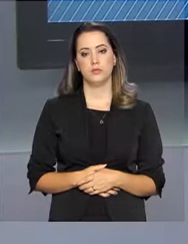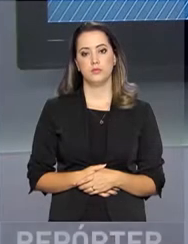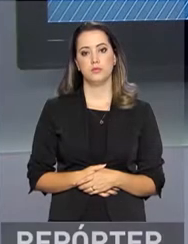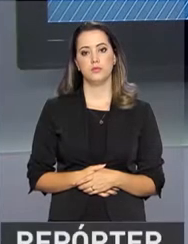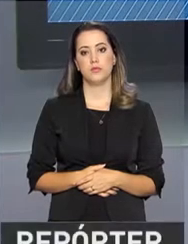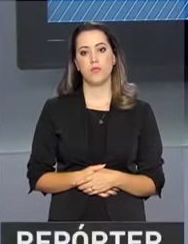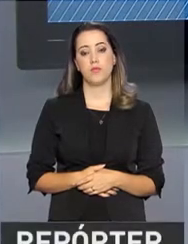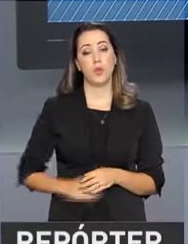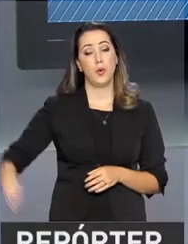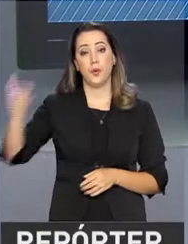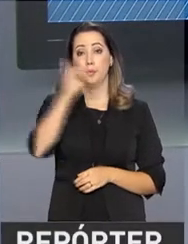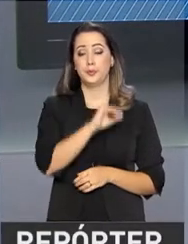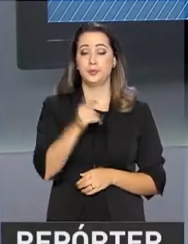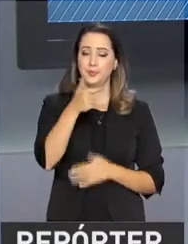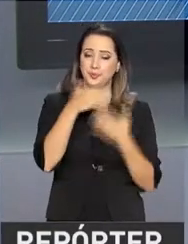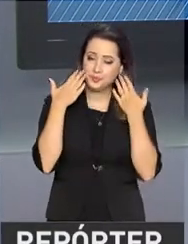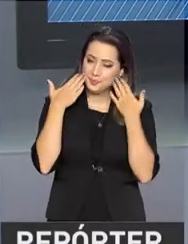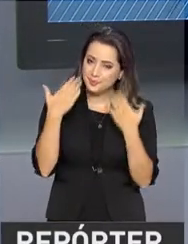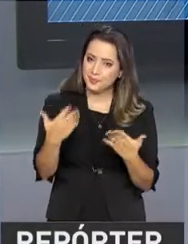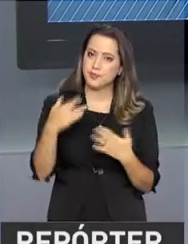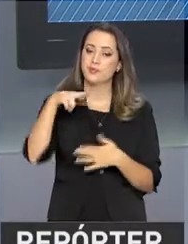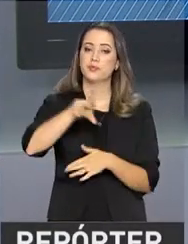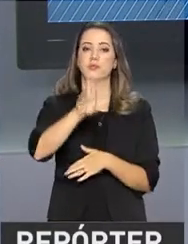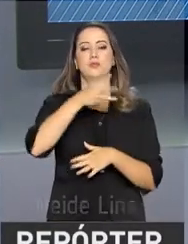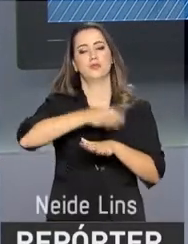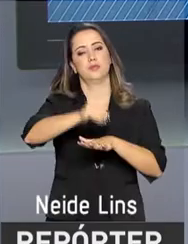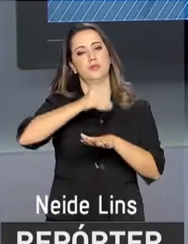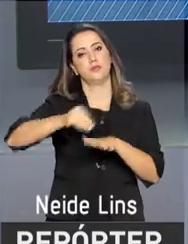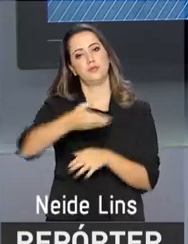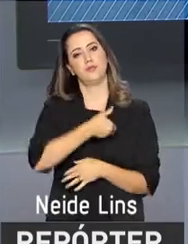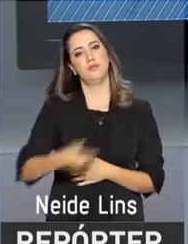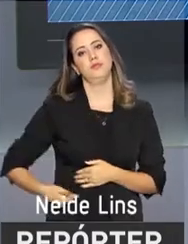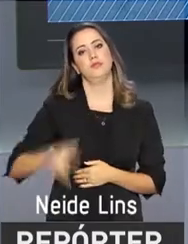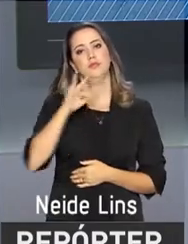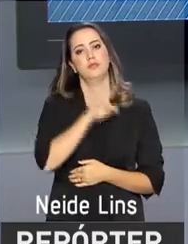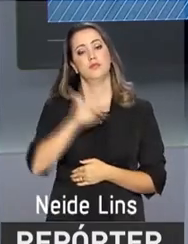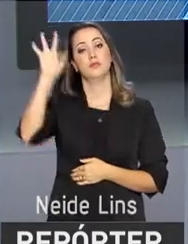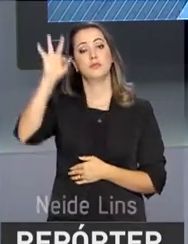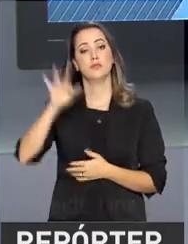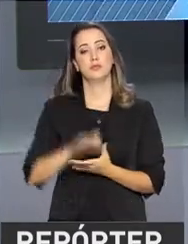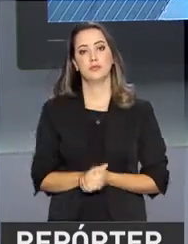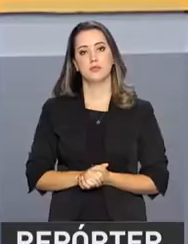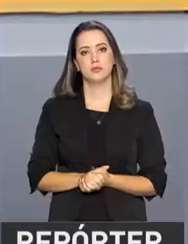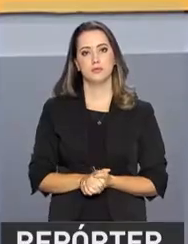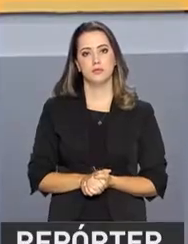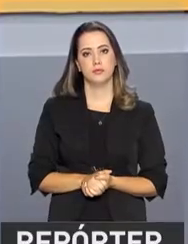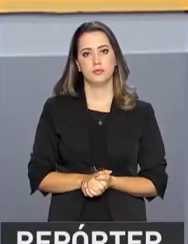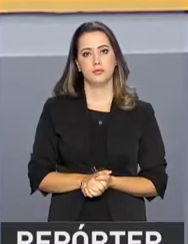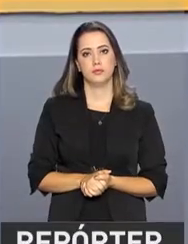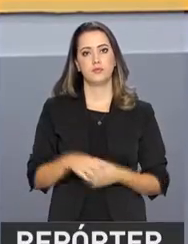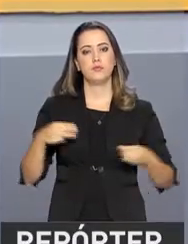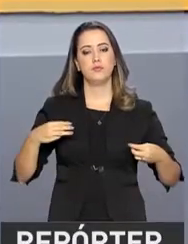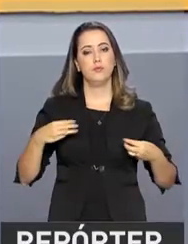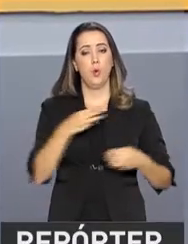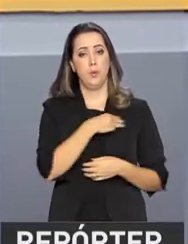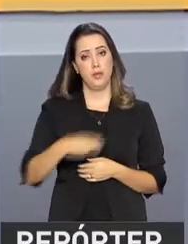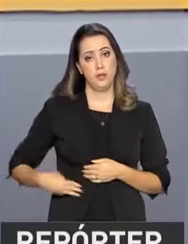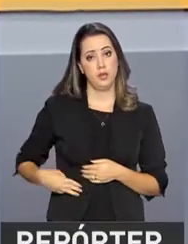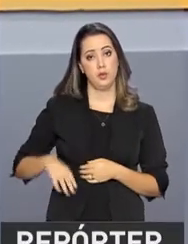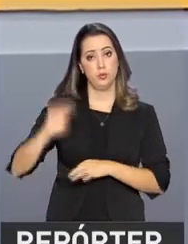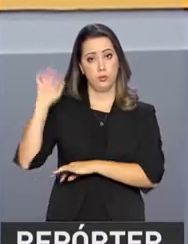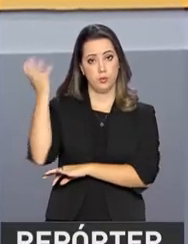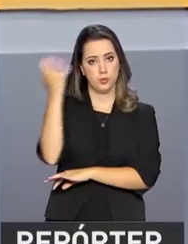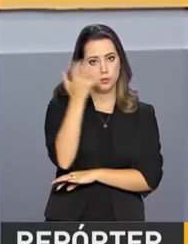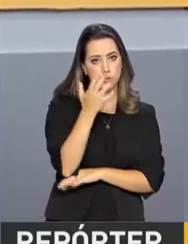o la no ar mais uma edição do repórter nbr com as notícias do governo federal o ministro do meio ambiente